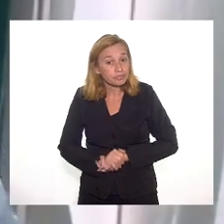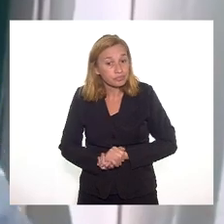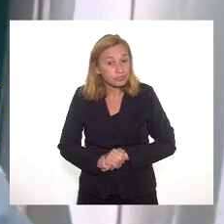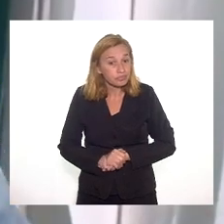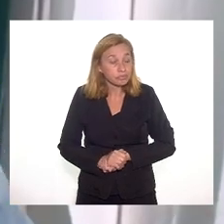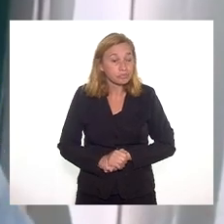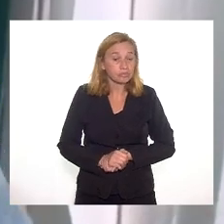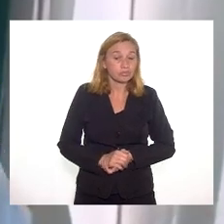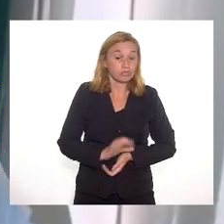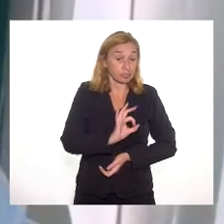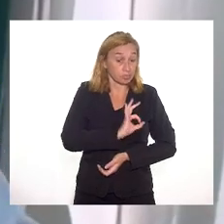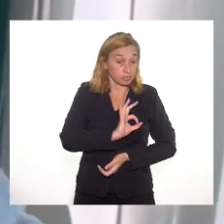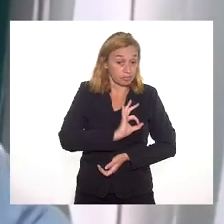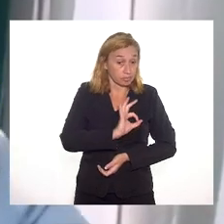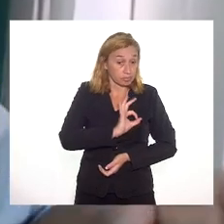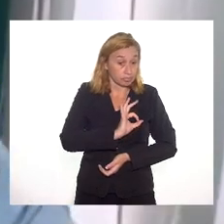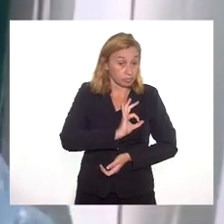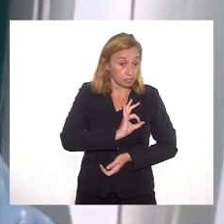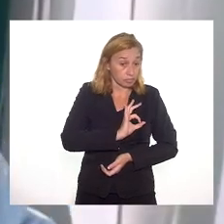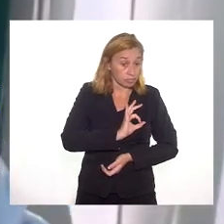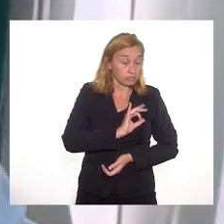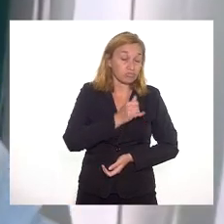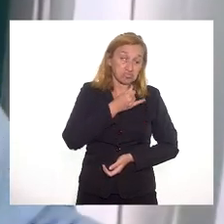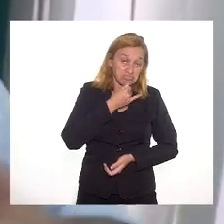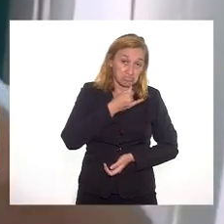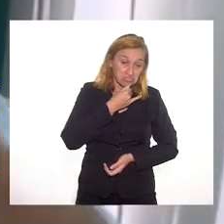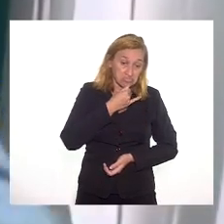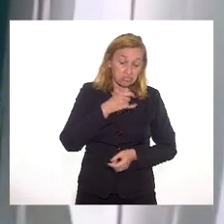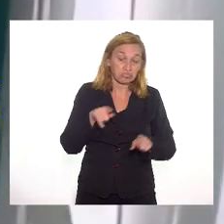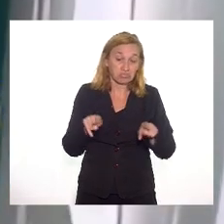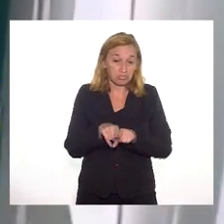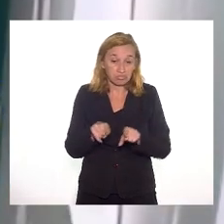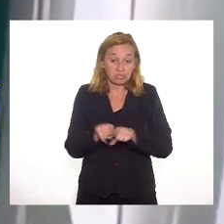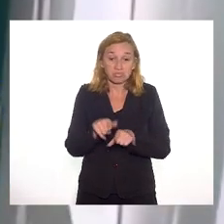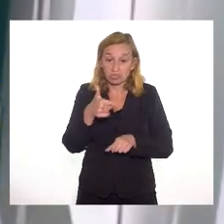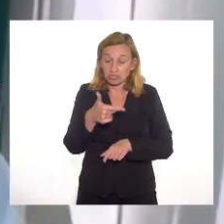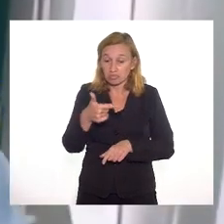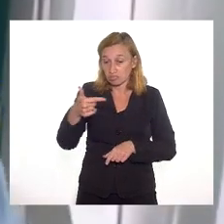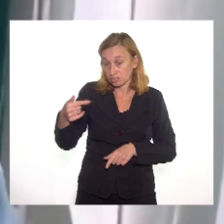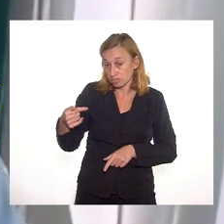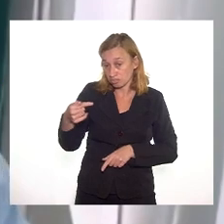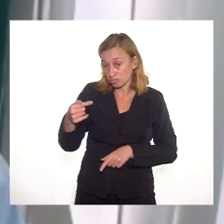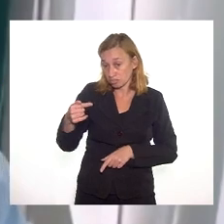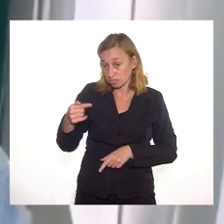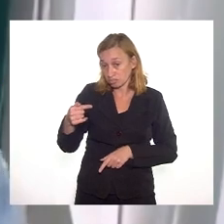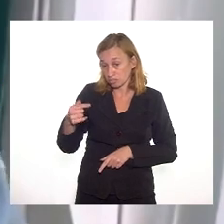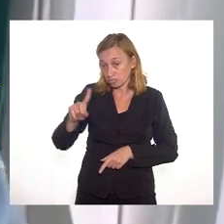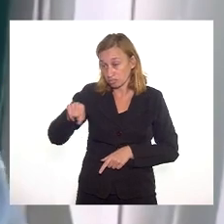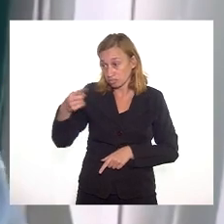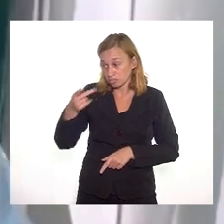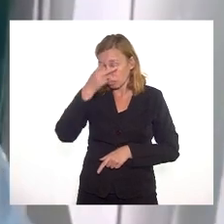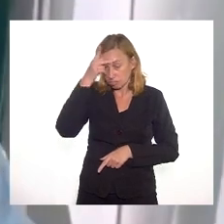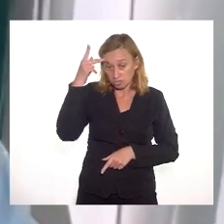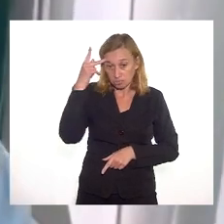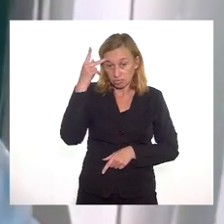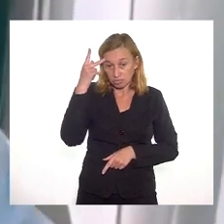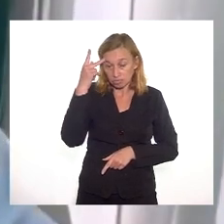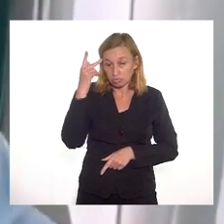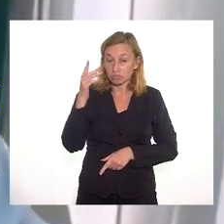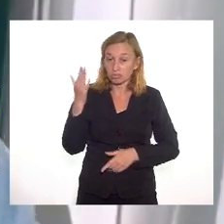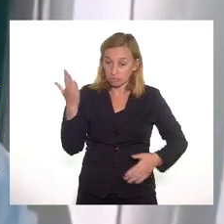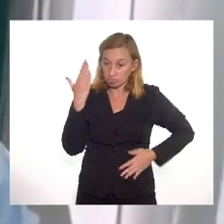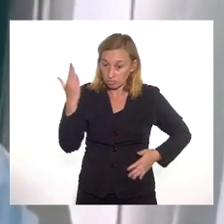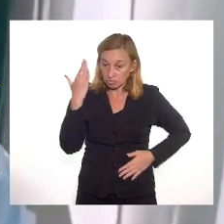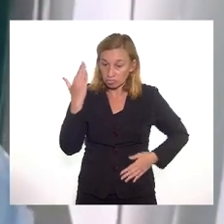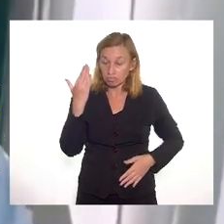agente público, cuja morte a gente lamenta muito, e 28 outras pessoas tidas como suspeitas,